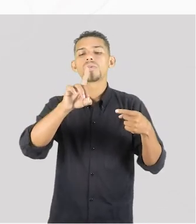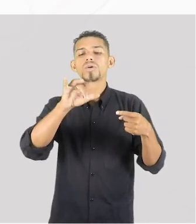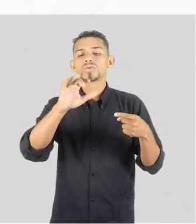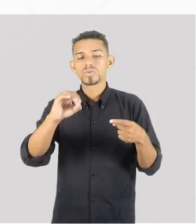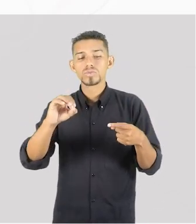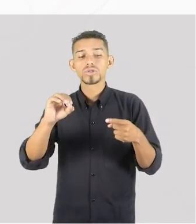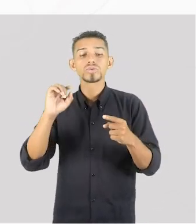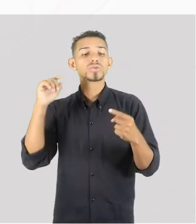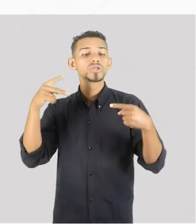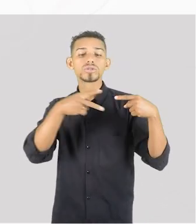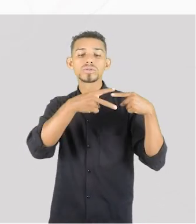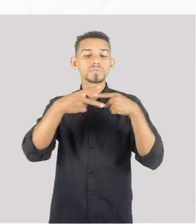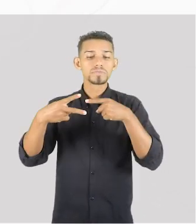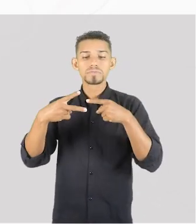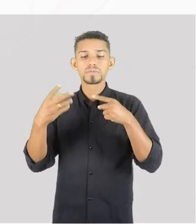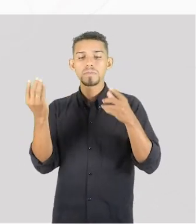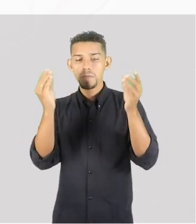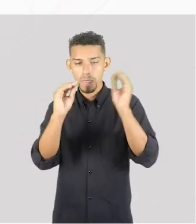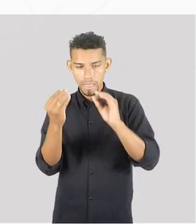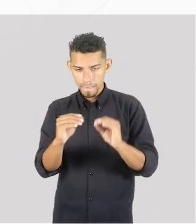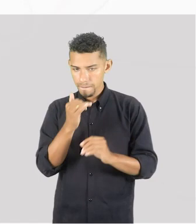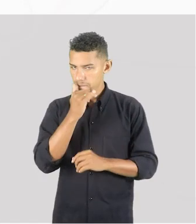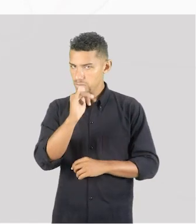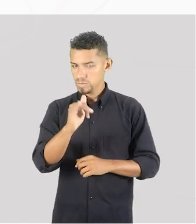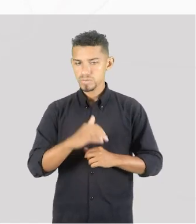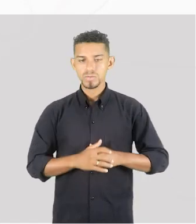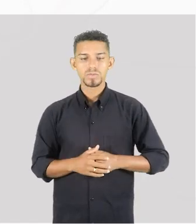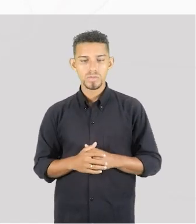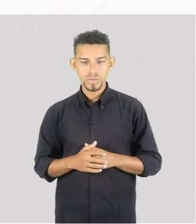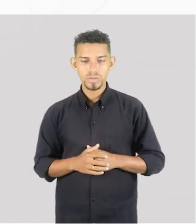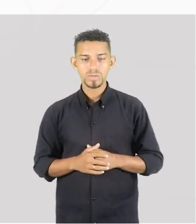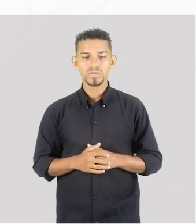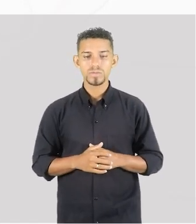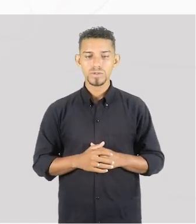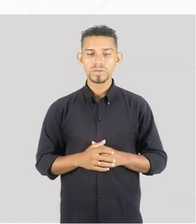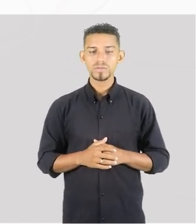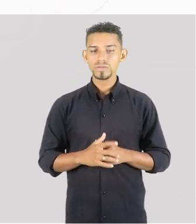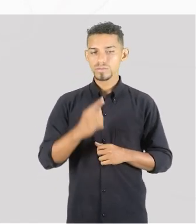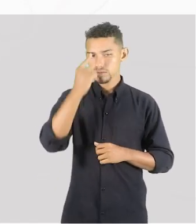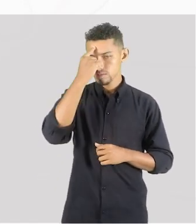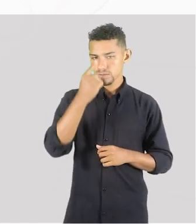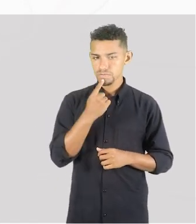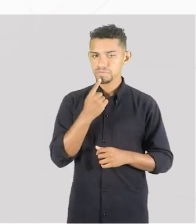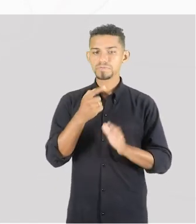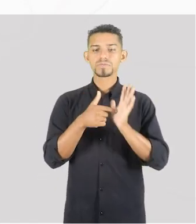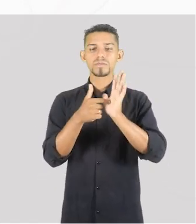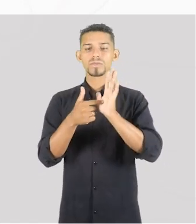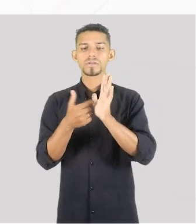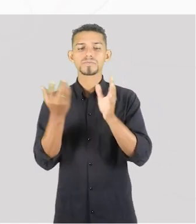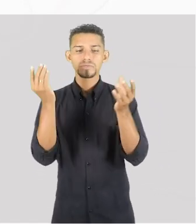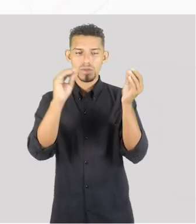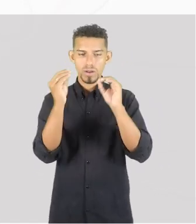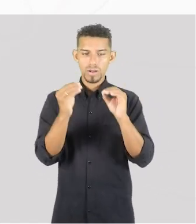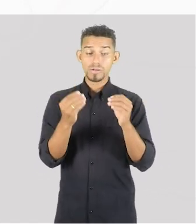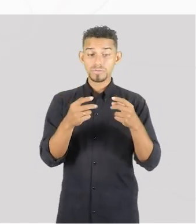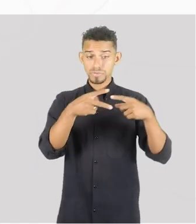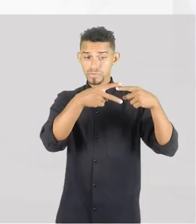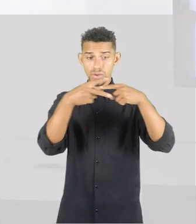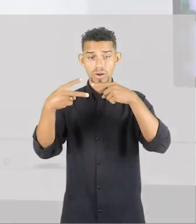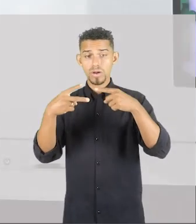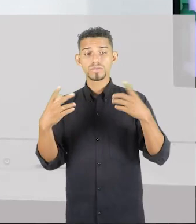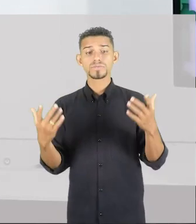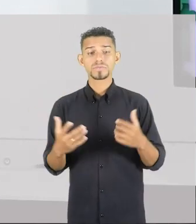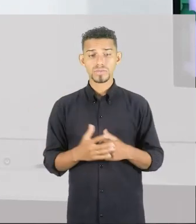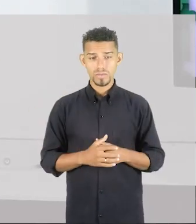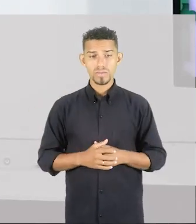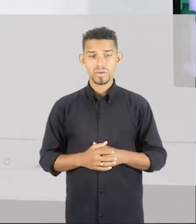o elétron? Vamos só anotar os dados. A figura a seguir representa o experimento em que um elétron foi lançado no campo magnético. Olha a intensidade